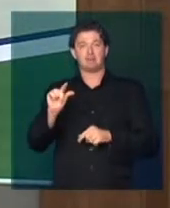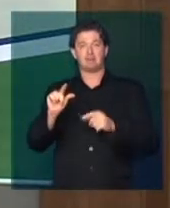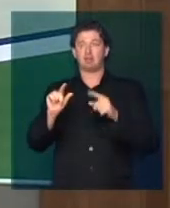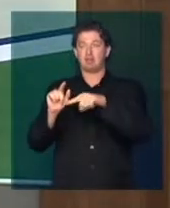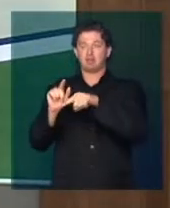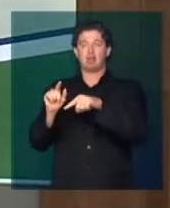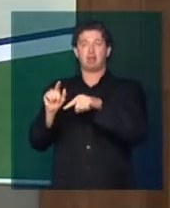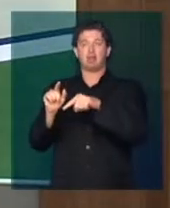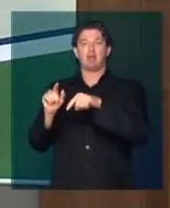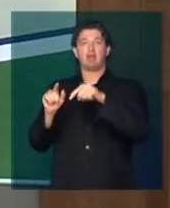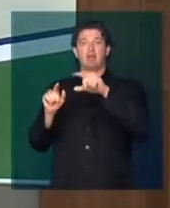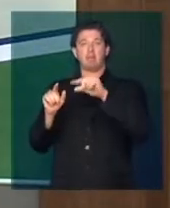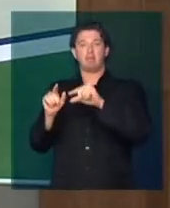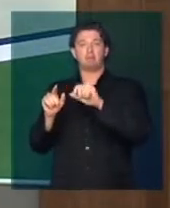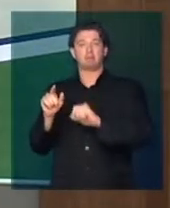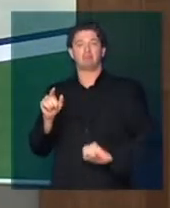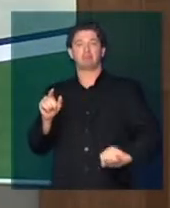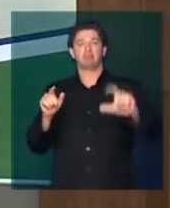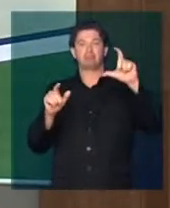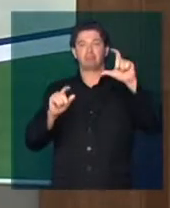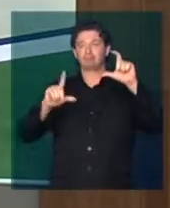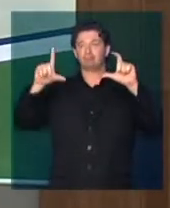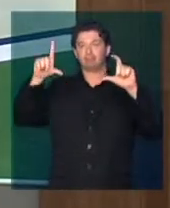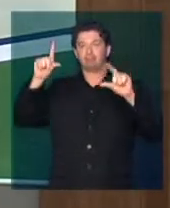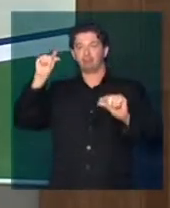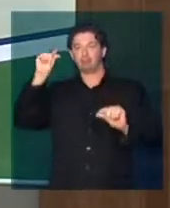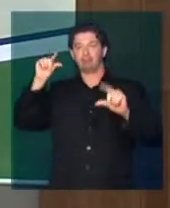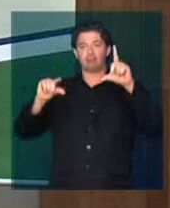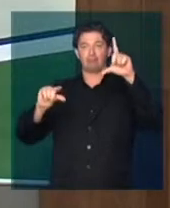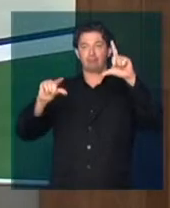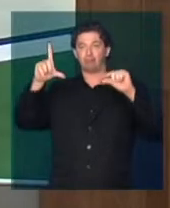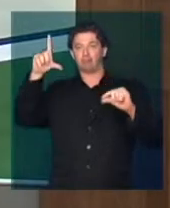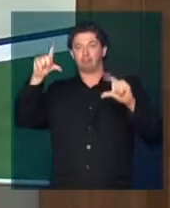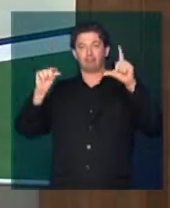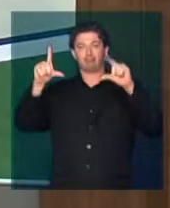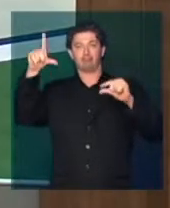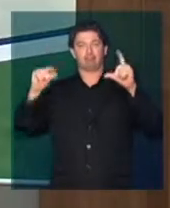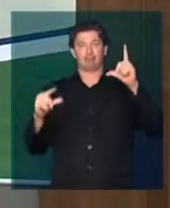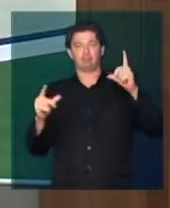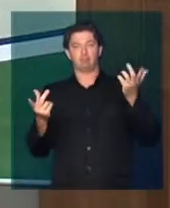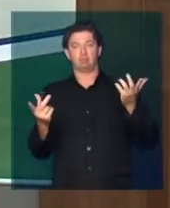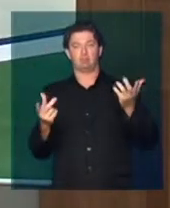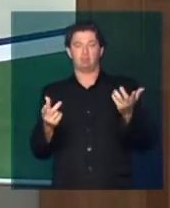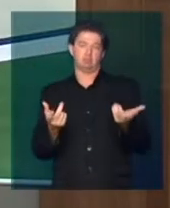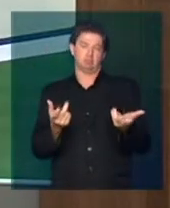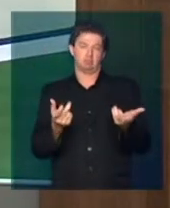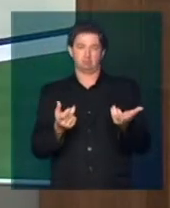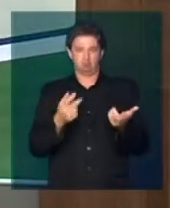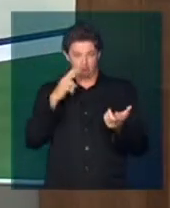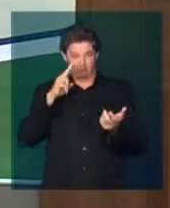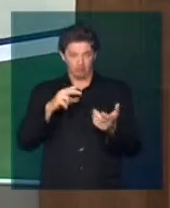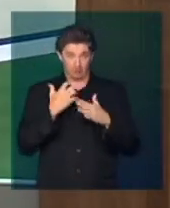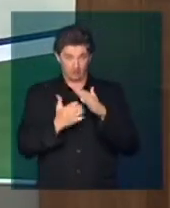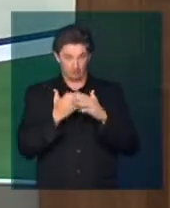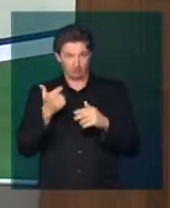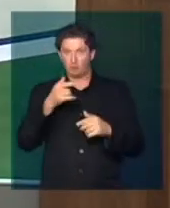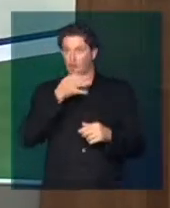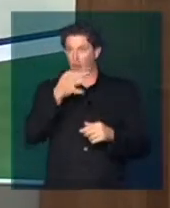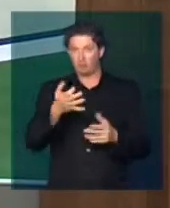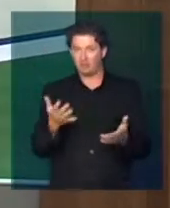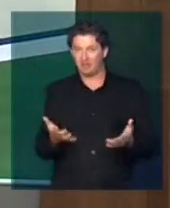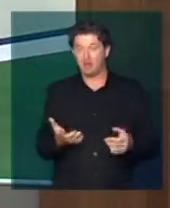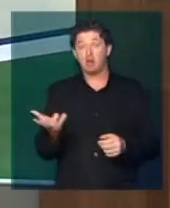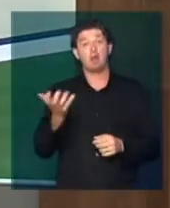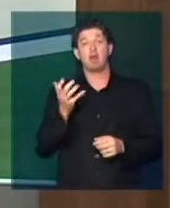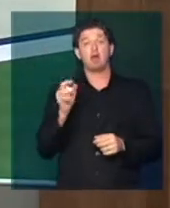estava recebendo menos, passa, que foi para primeiro lugar, passa a receber mais. Então, está se vendo aí que a empresa não tem uma posição, ela